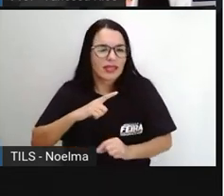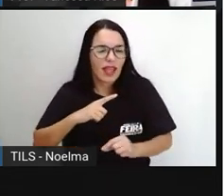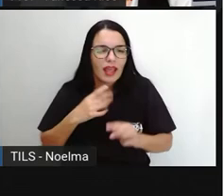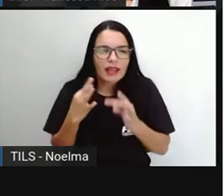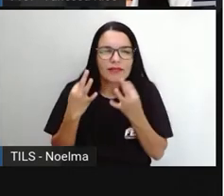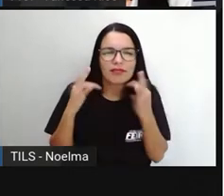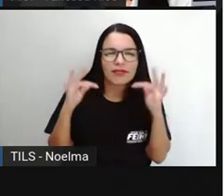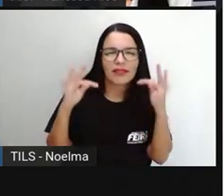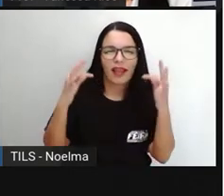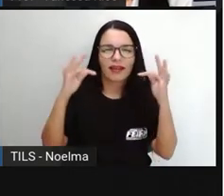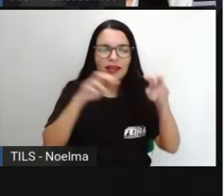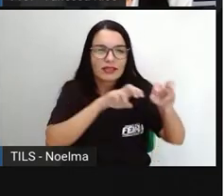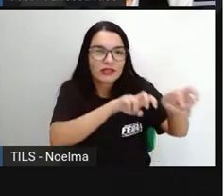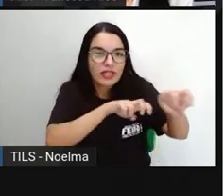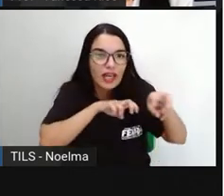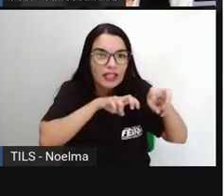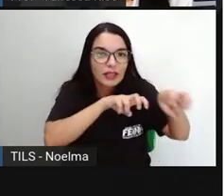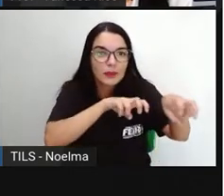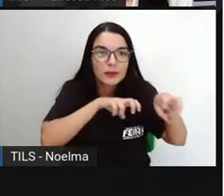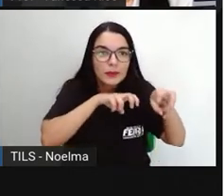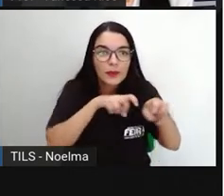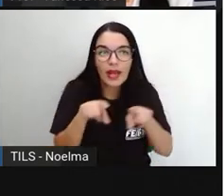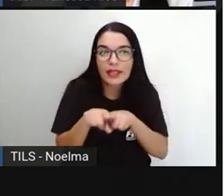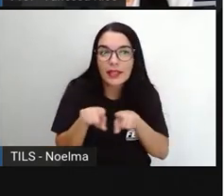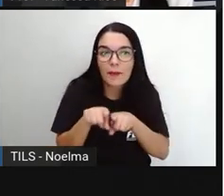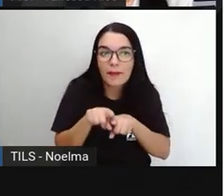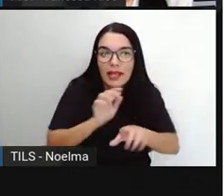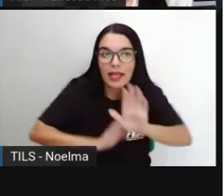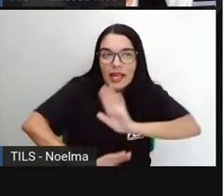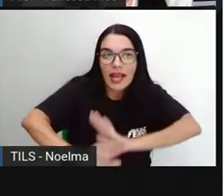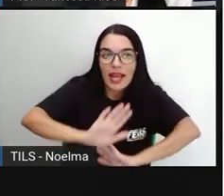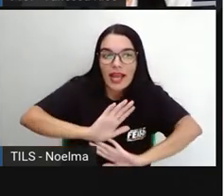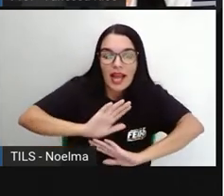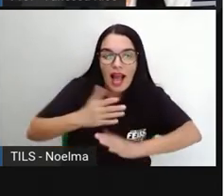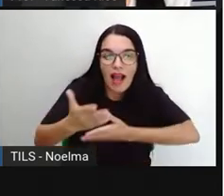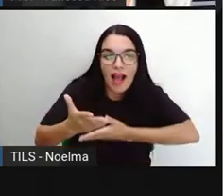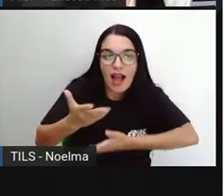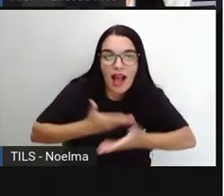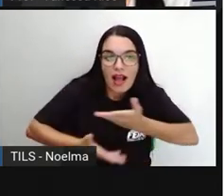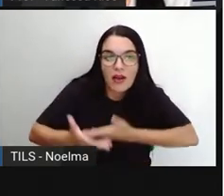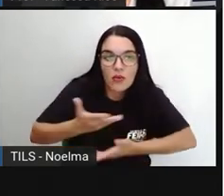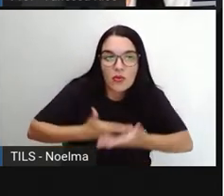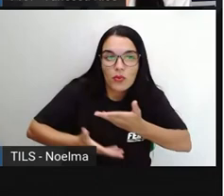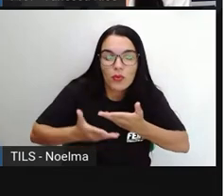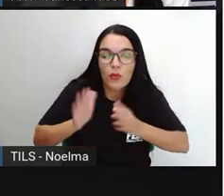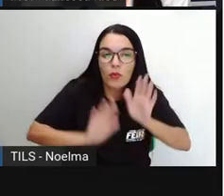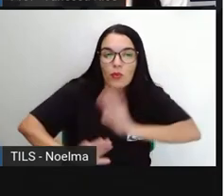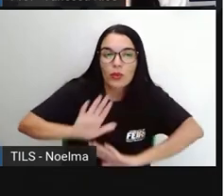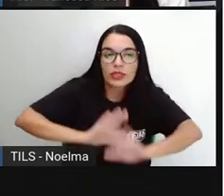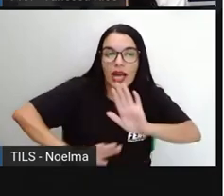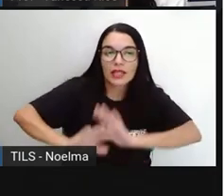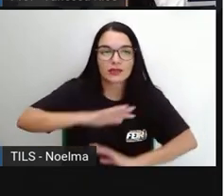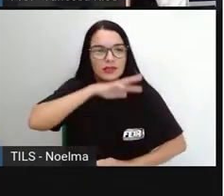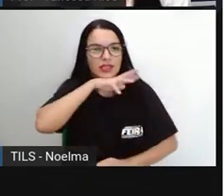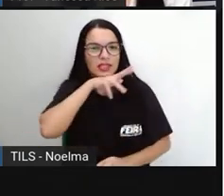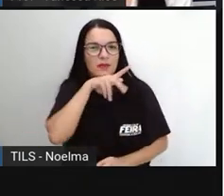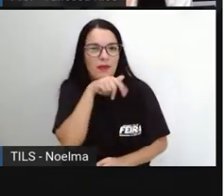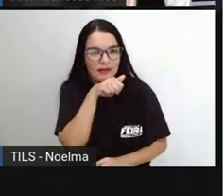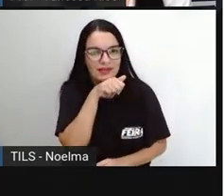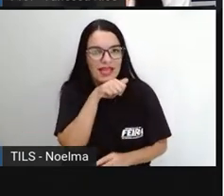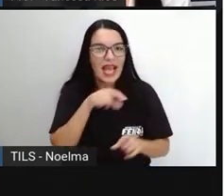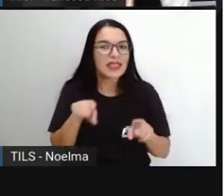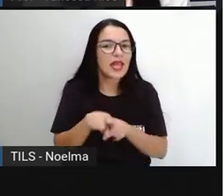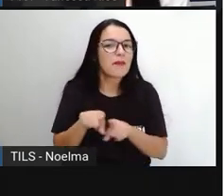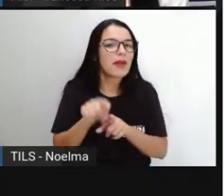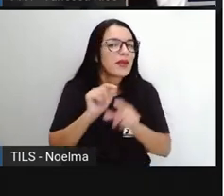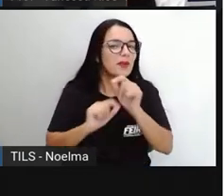utilizar instrumentos mais elaborados, e aí a Pro coloca entre parênteses, né, essa expressão pedra polida, porque o